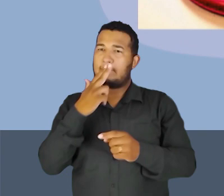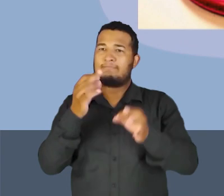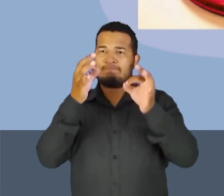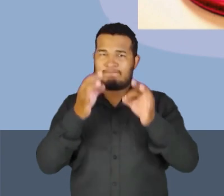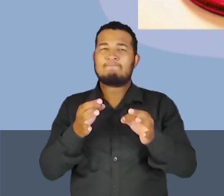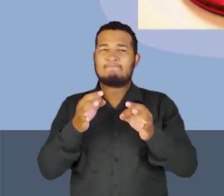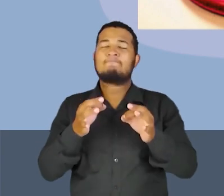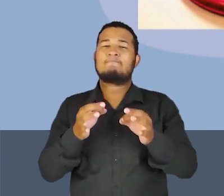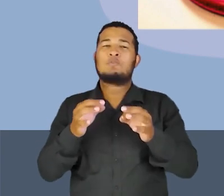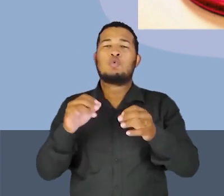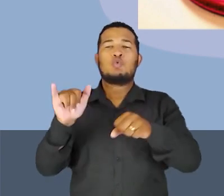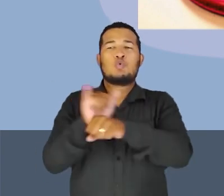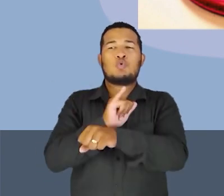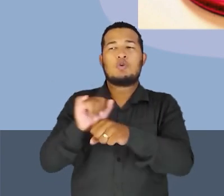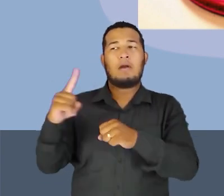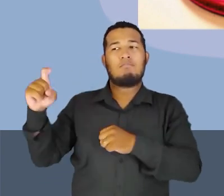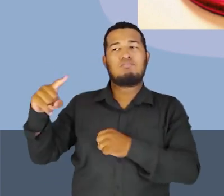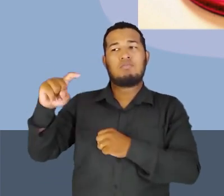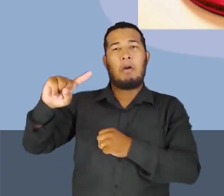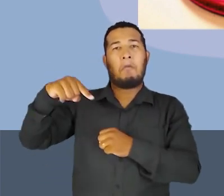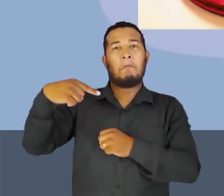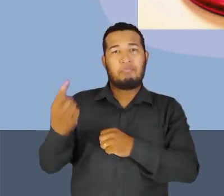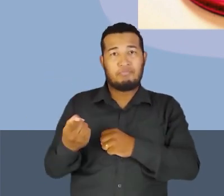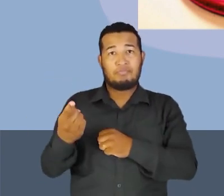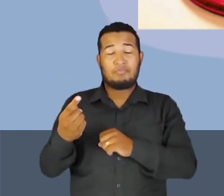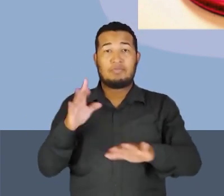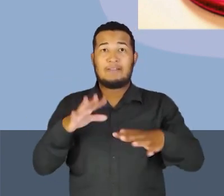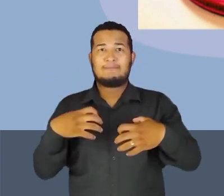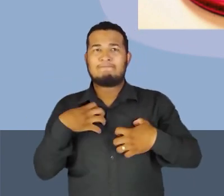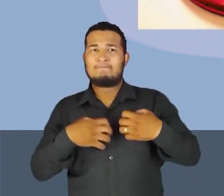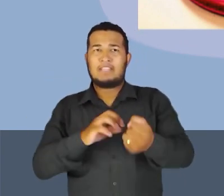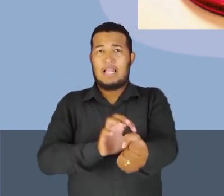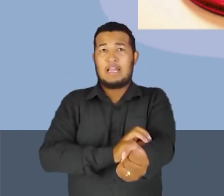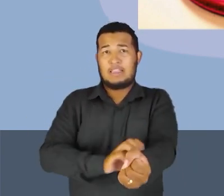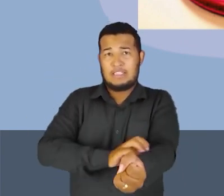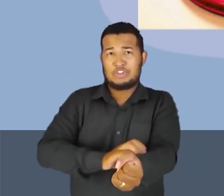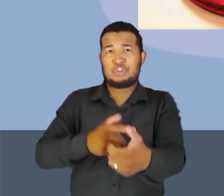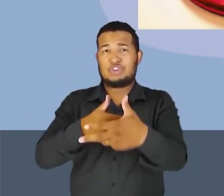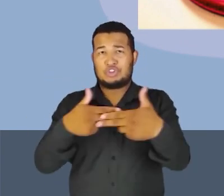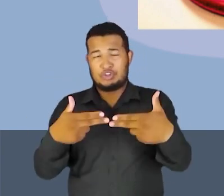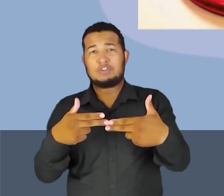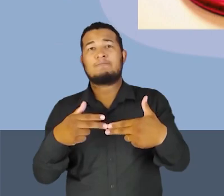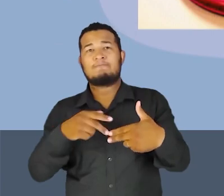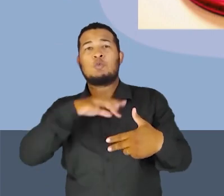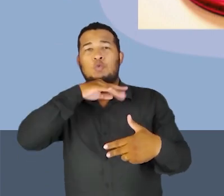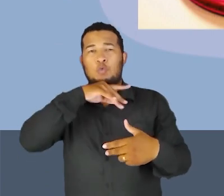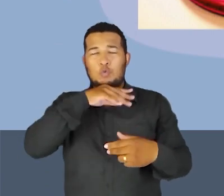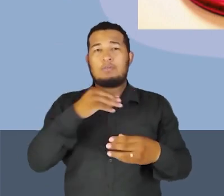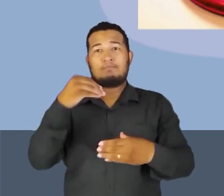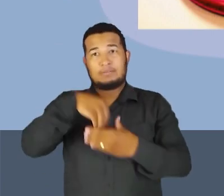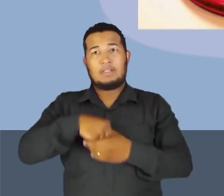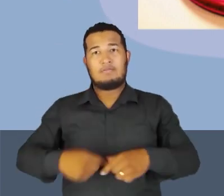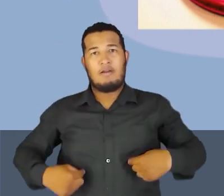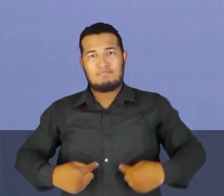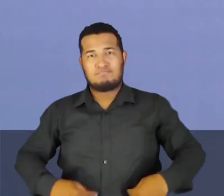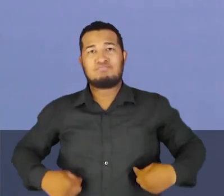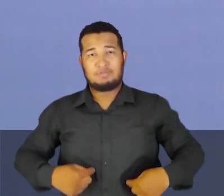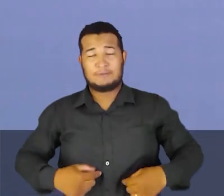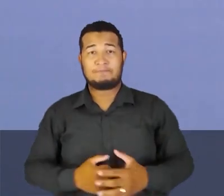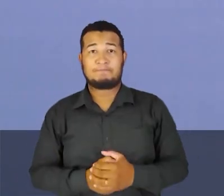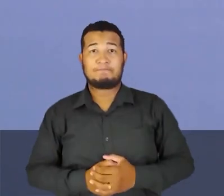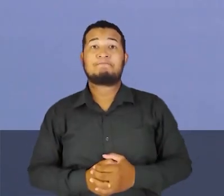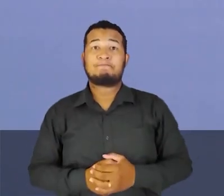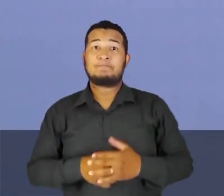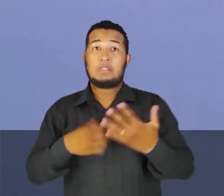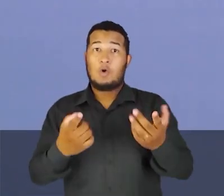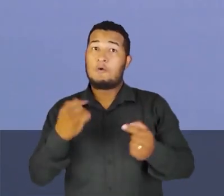como eu disse. Pode causar irritação, reação alérgica, infecção no trato urinário. Então, volta para